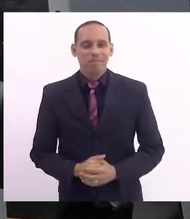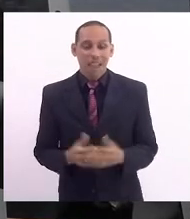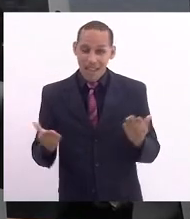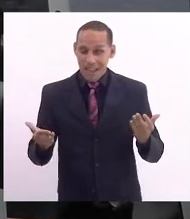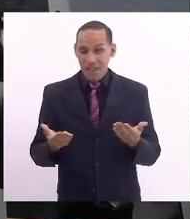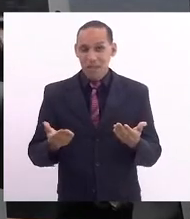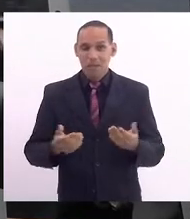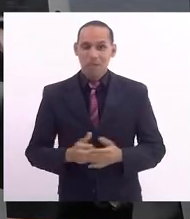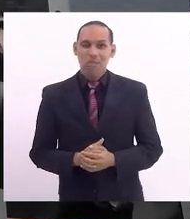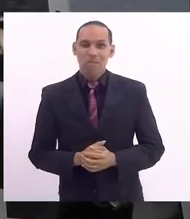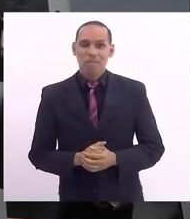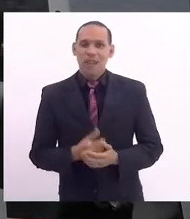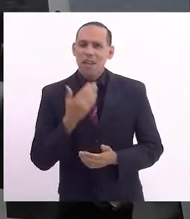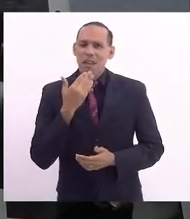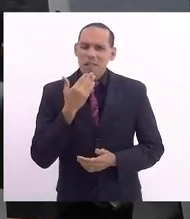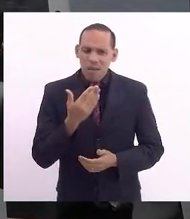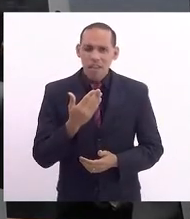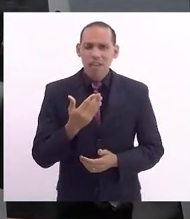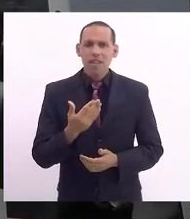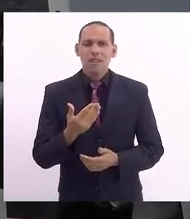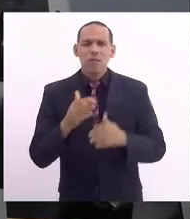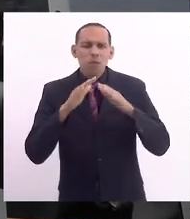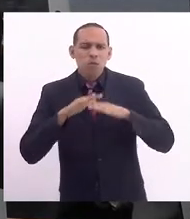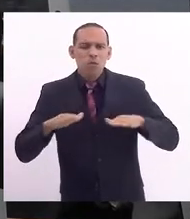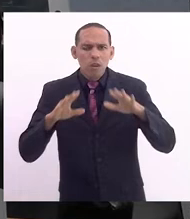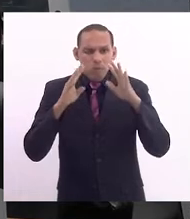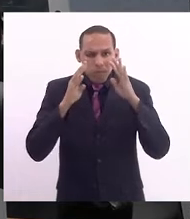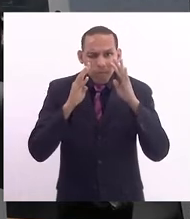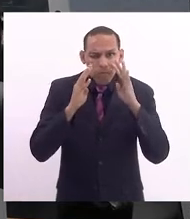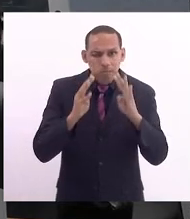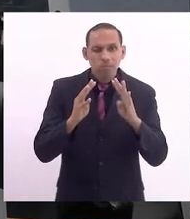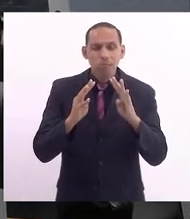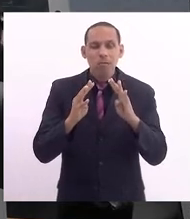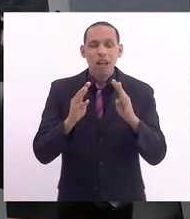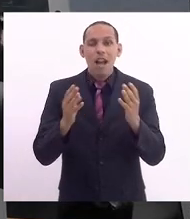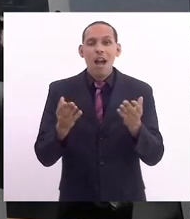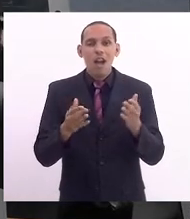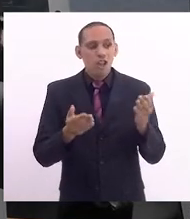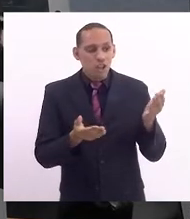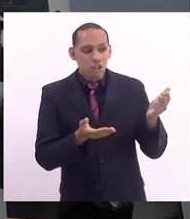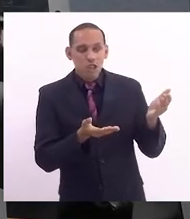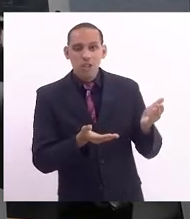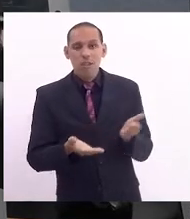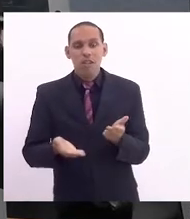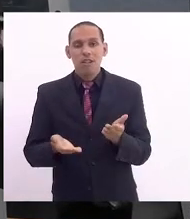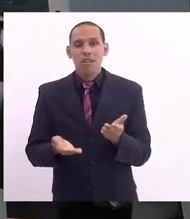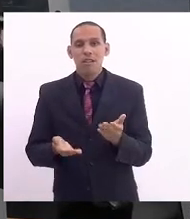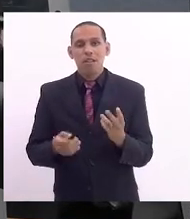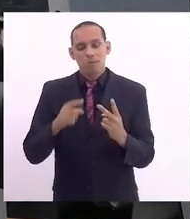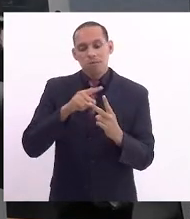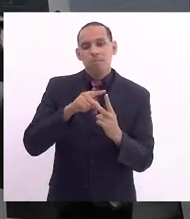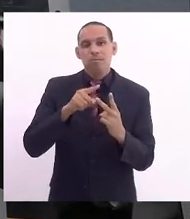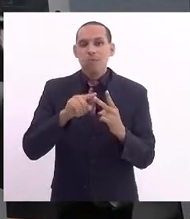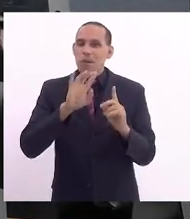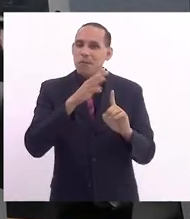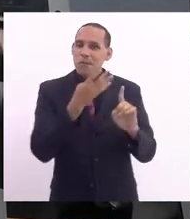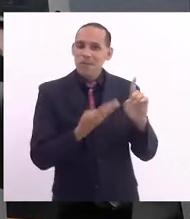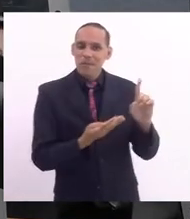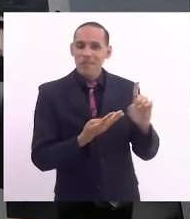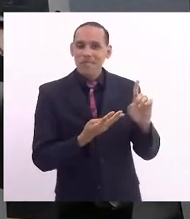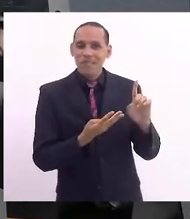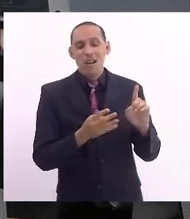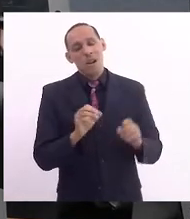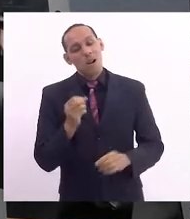Agora, peço que todos prestem muita atenção, que iremos chamar agora dois homenageados, ou